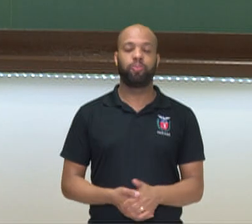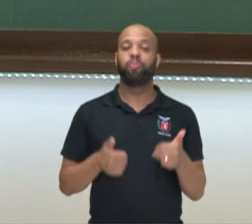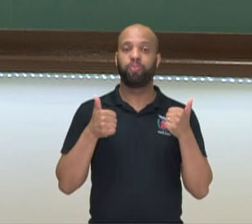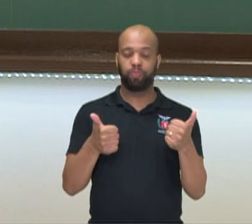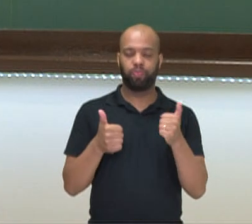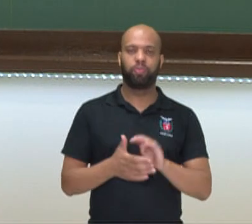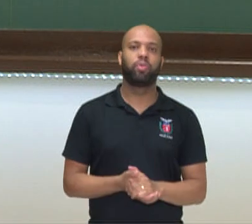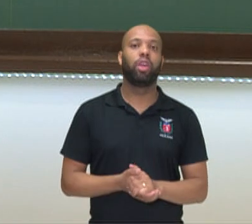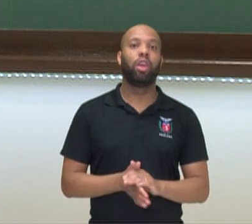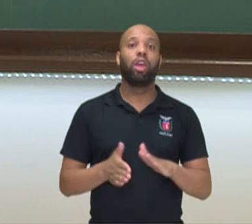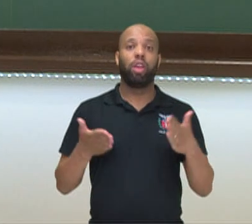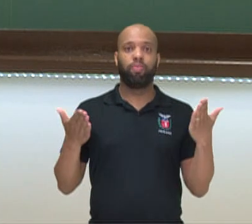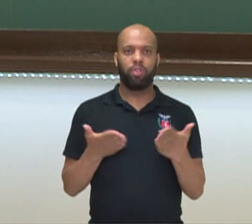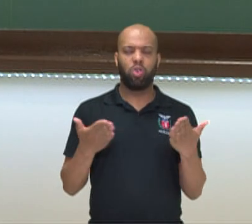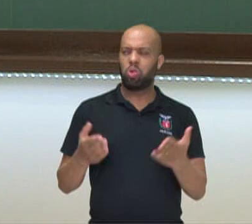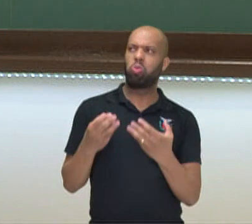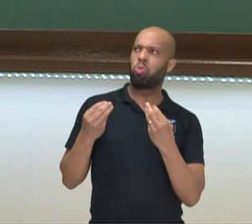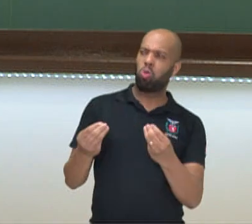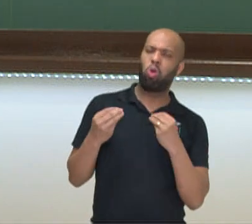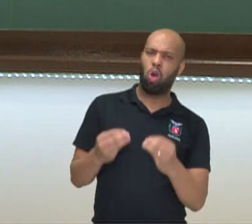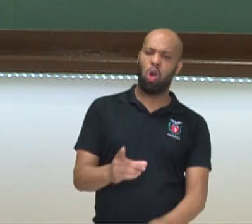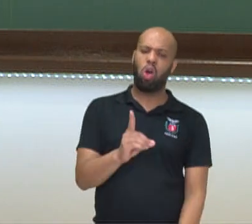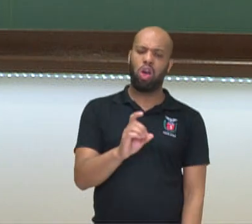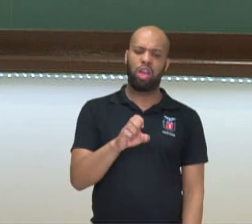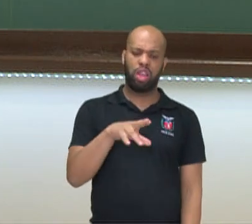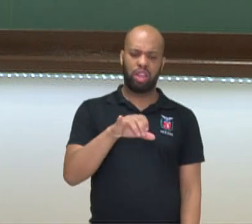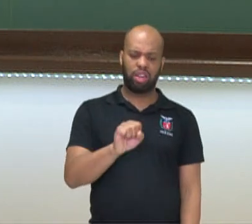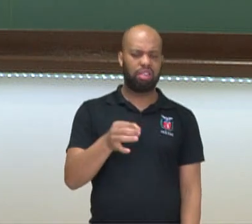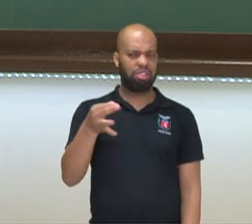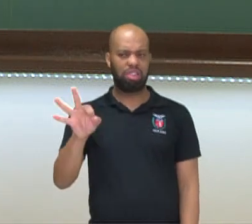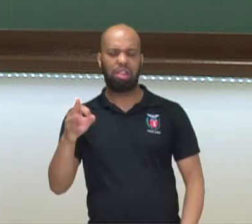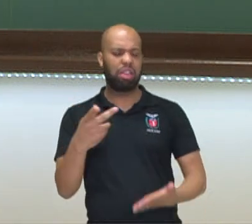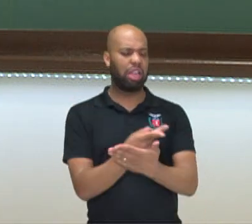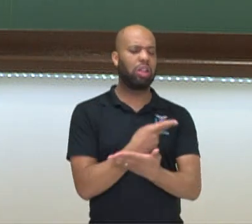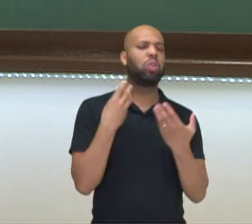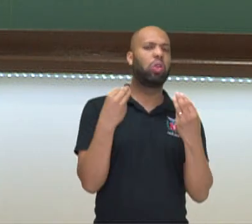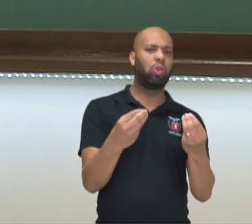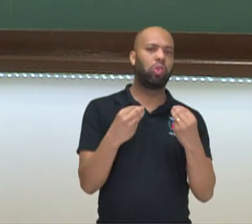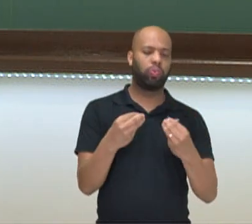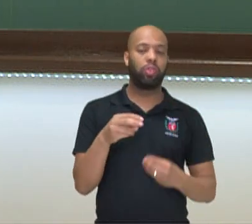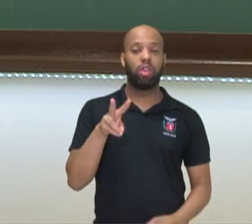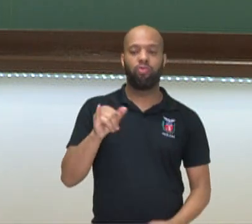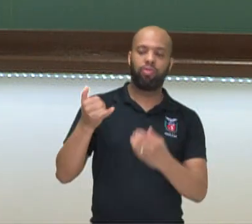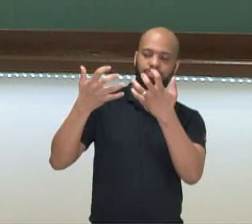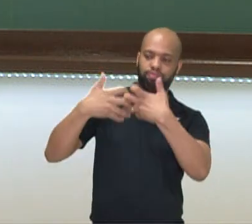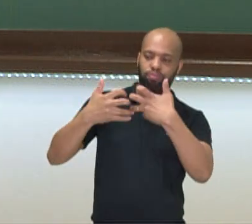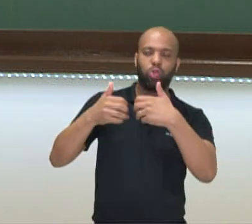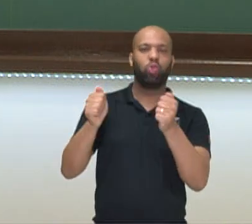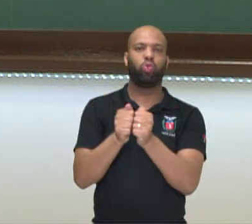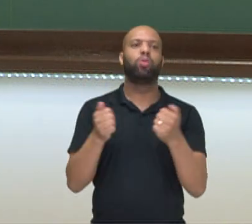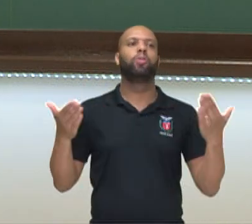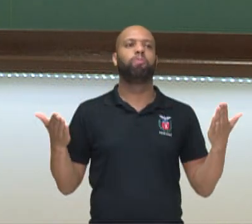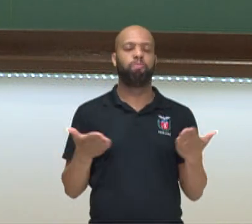Muito bem. Então, como assim, professor? O Denis poderia estar certo, o Denis poderia estar errado? Vamos pensar um pouquinho.